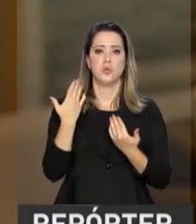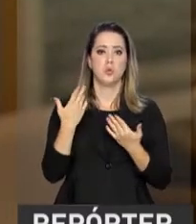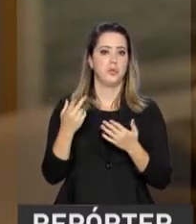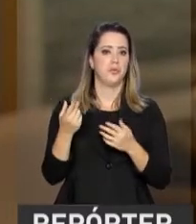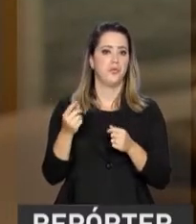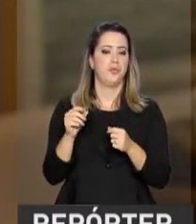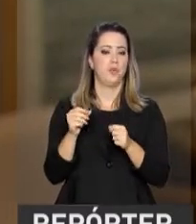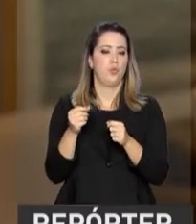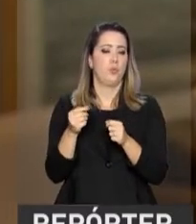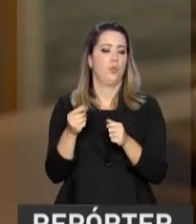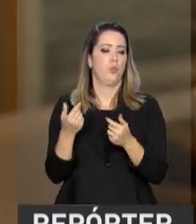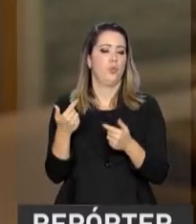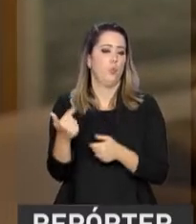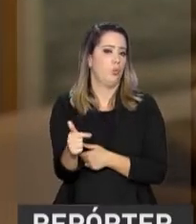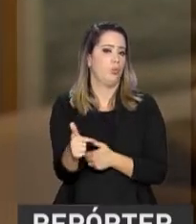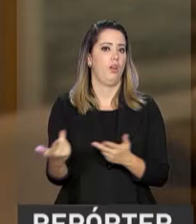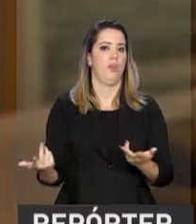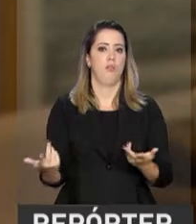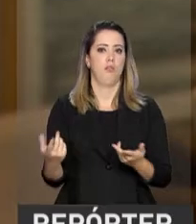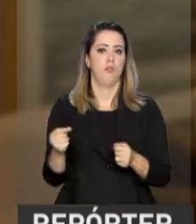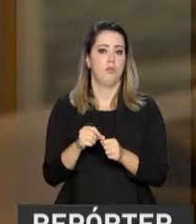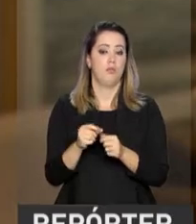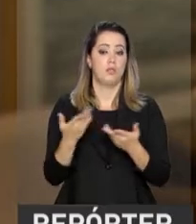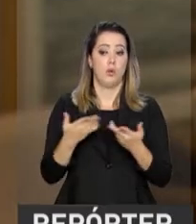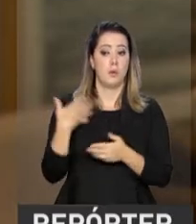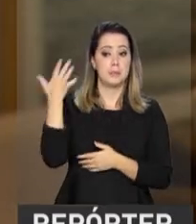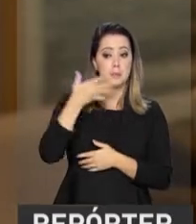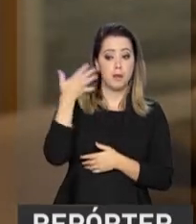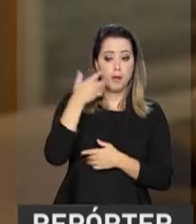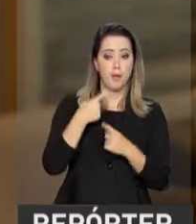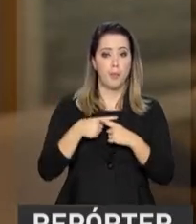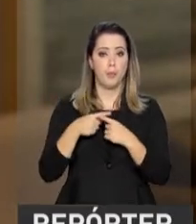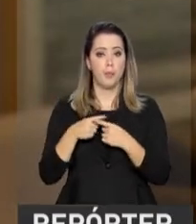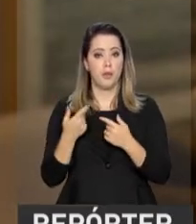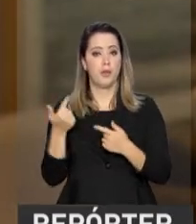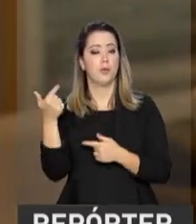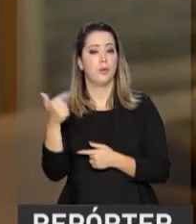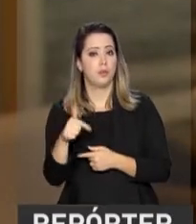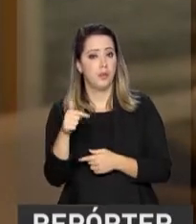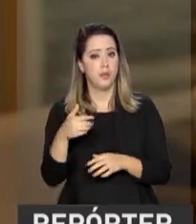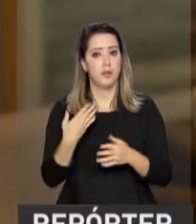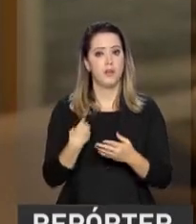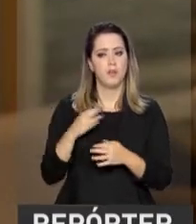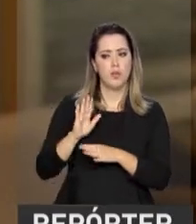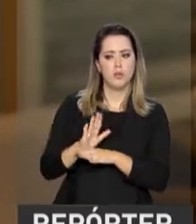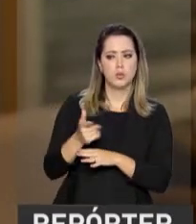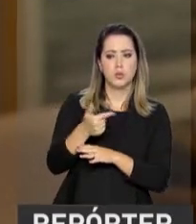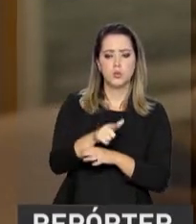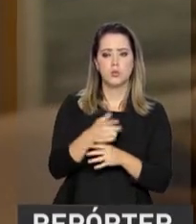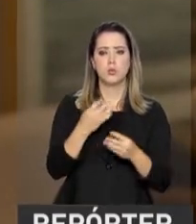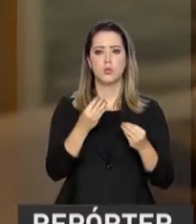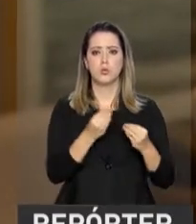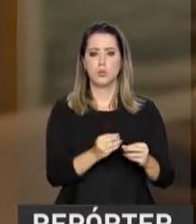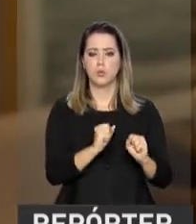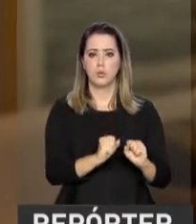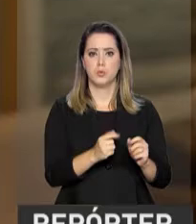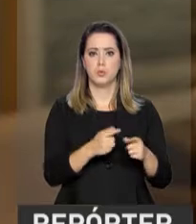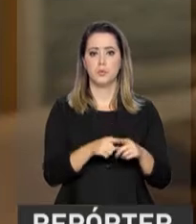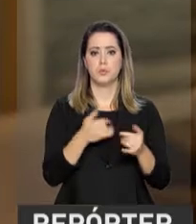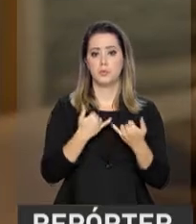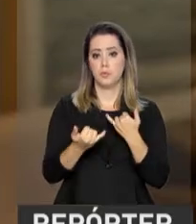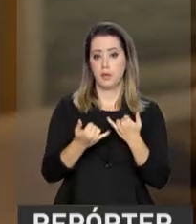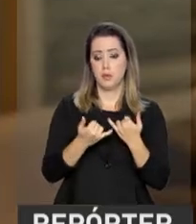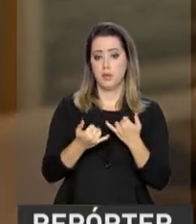executou agora você tem a chance de explicar por que não fez compensar de outra forma se você propôs um exemplo no